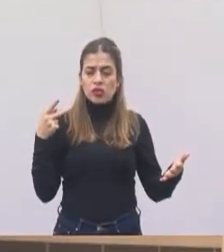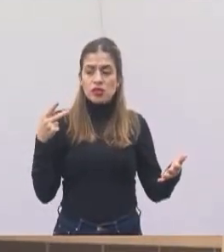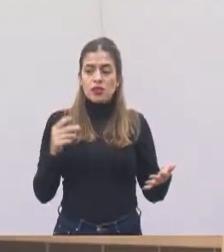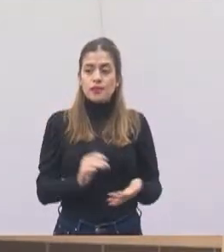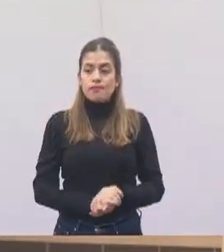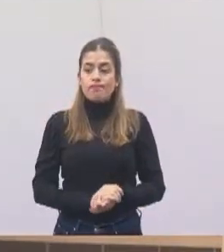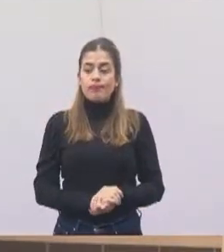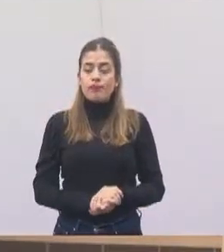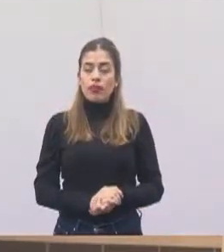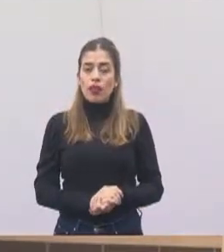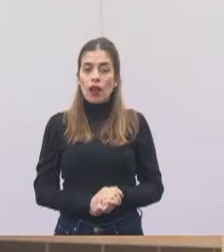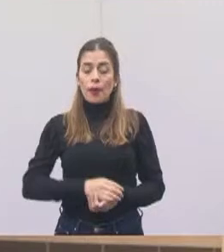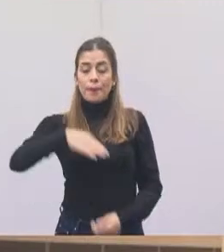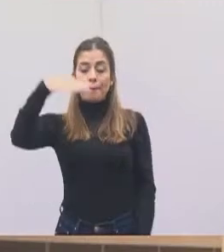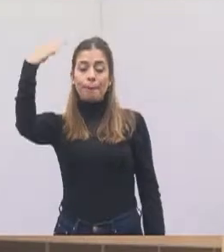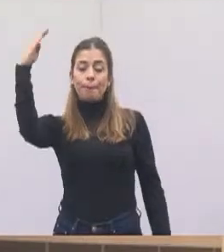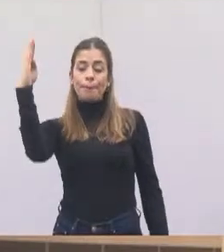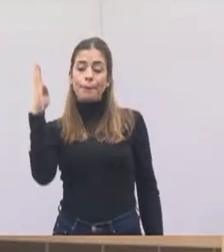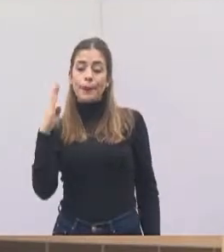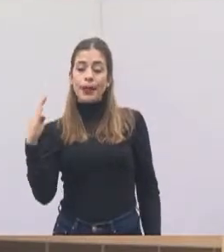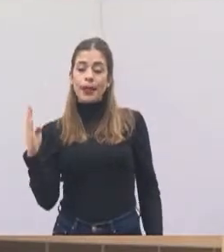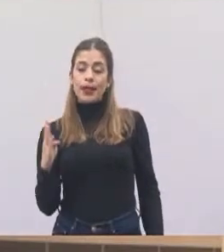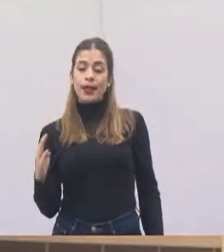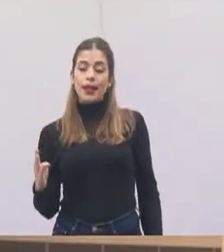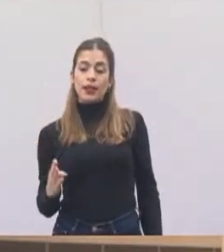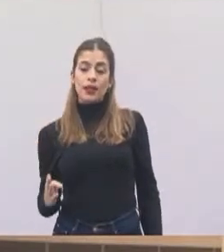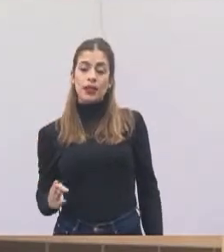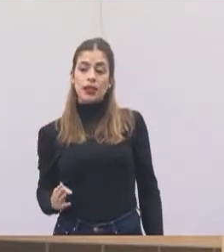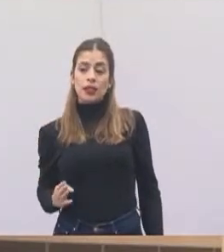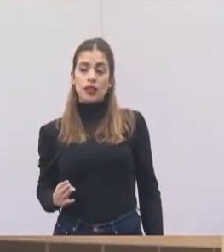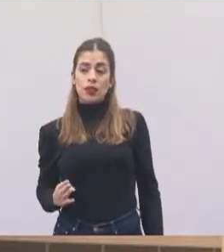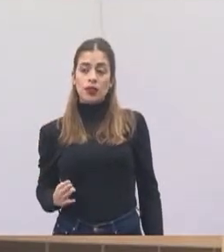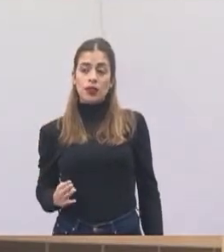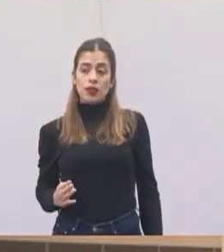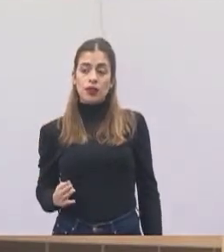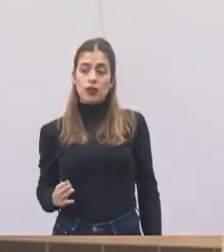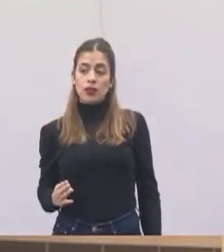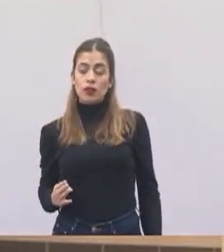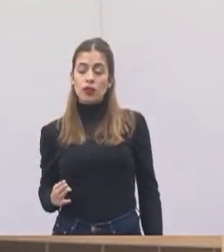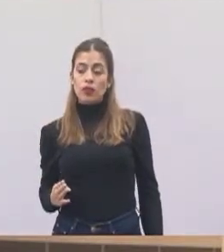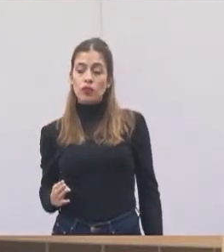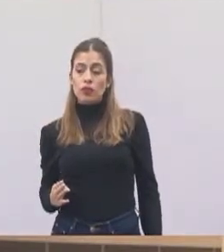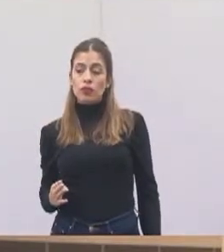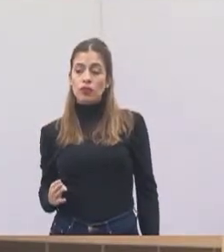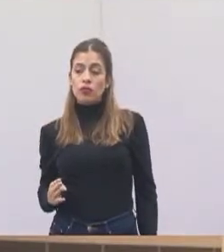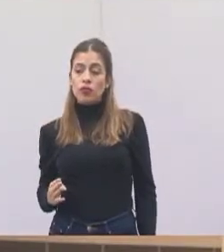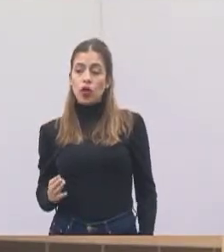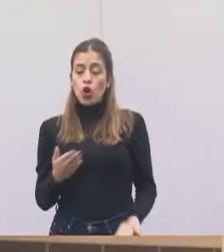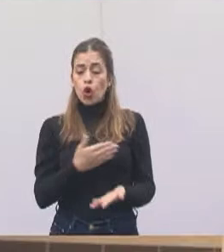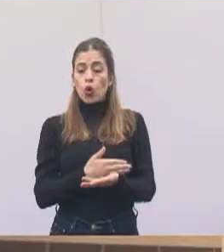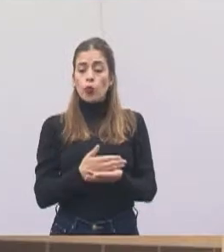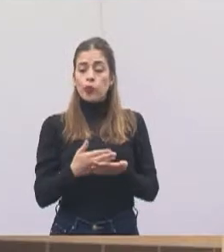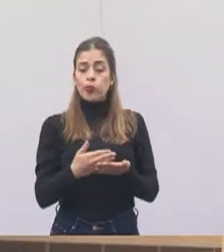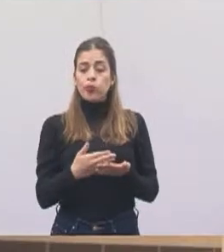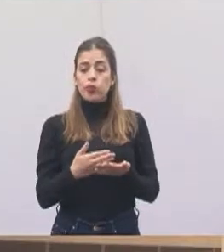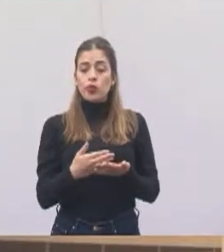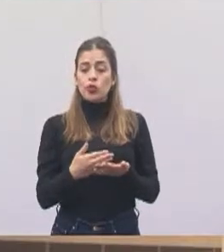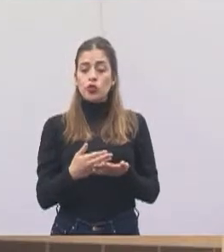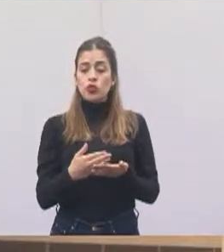que o Brasil, ele foi fundado por uma única religião, a